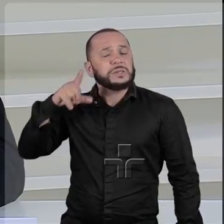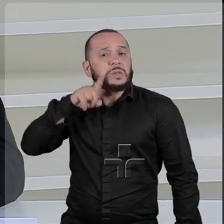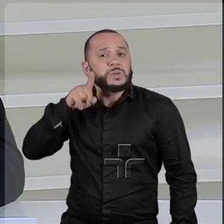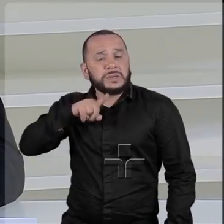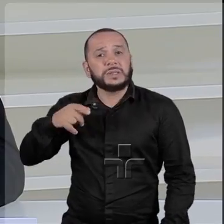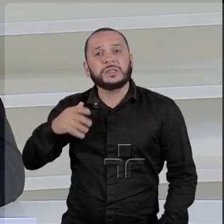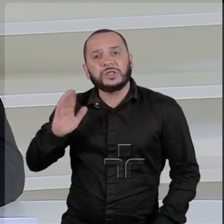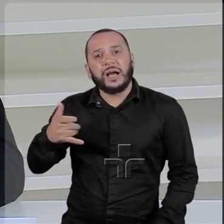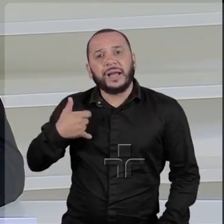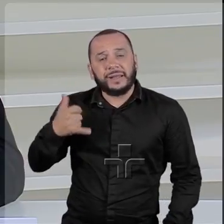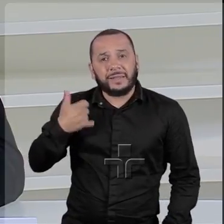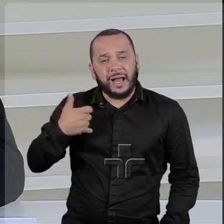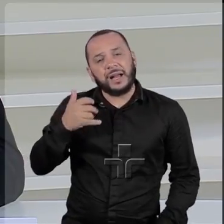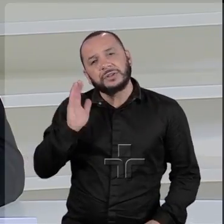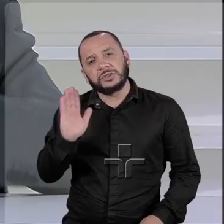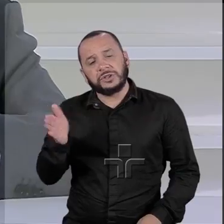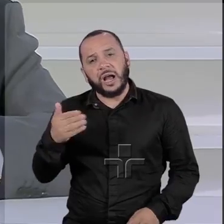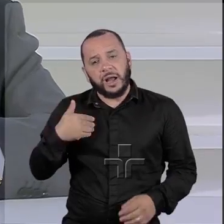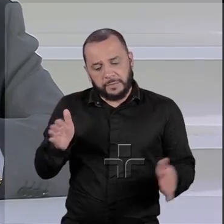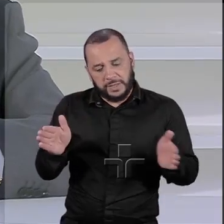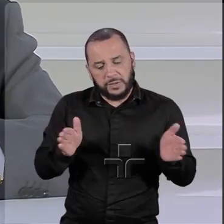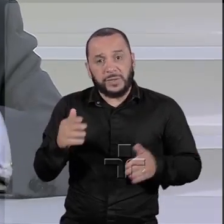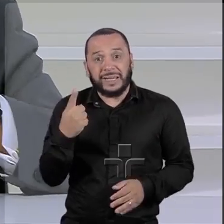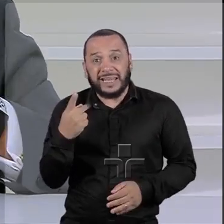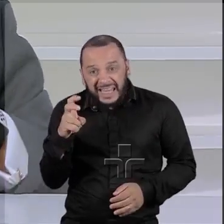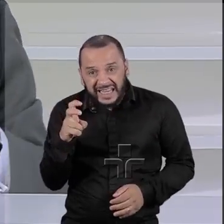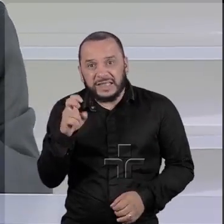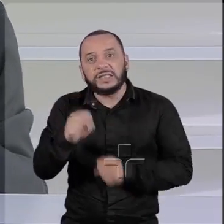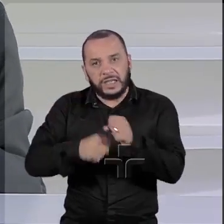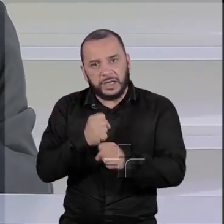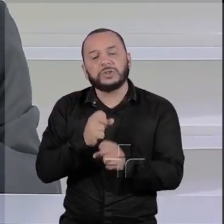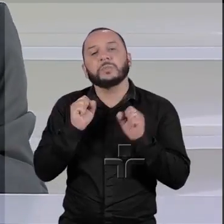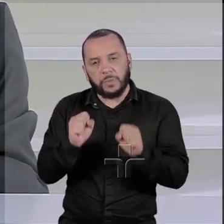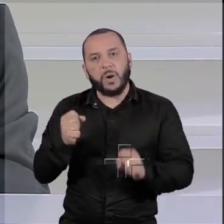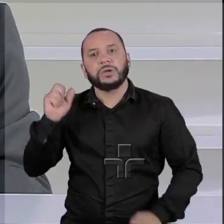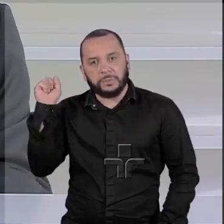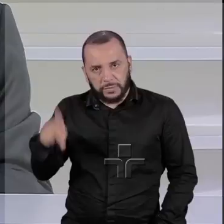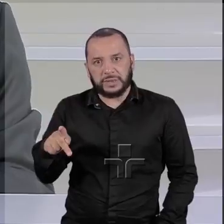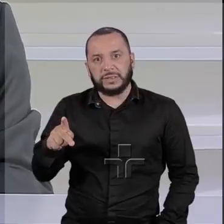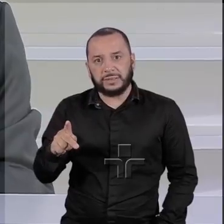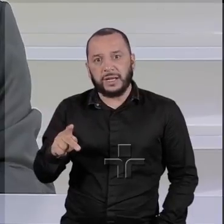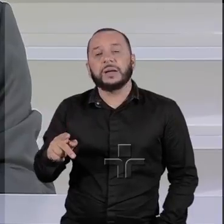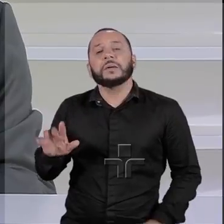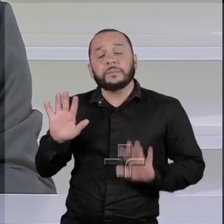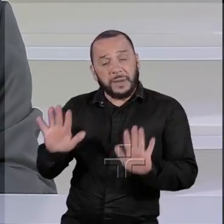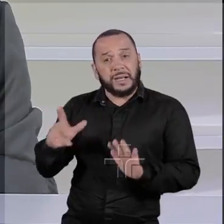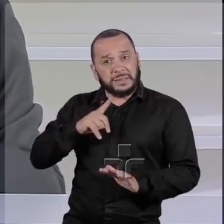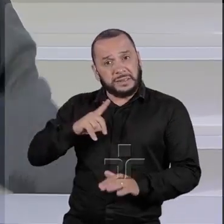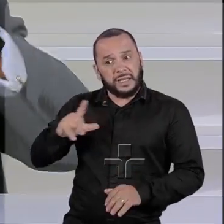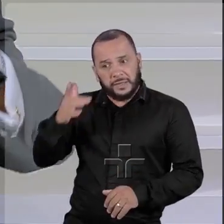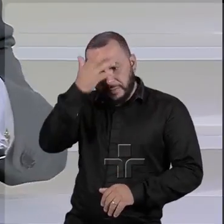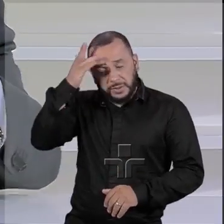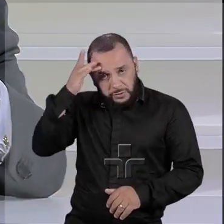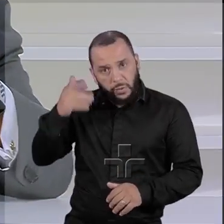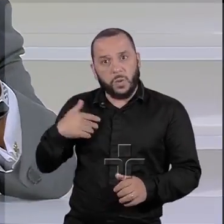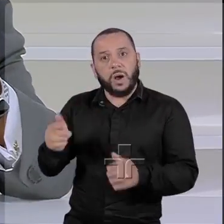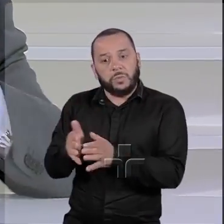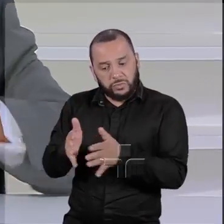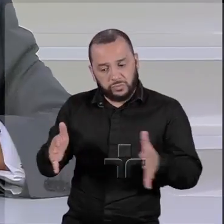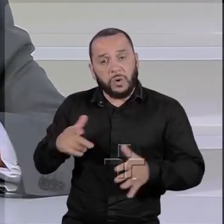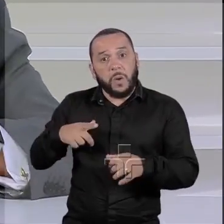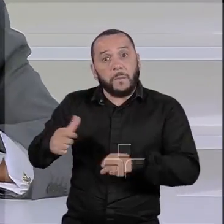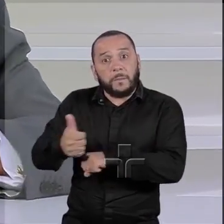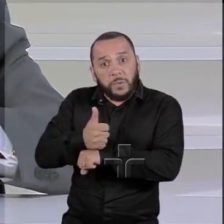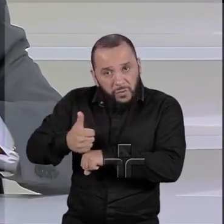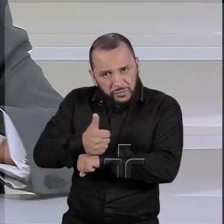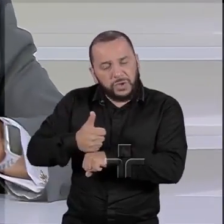ele pode se reformar. E o que acontece com isso? É que é mão de obra altamente qualificada que vai para o mercado de trabalho. Se